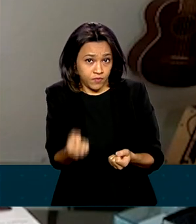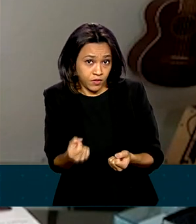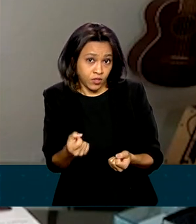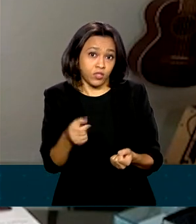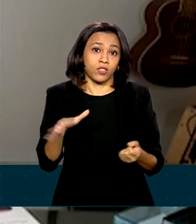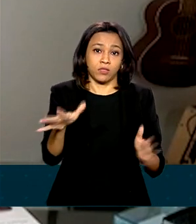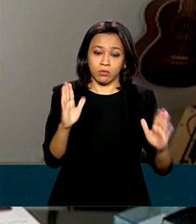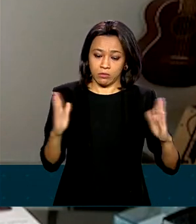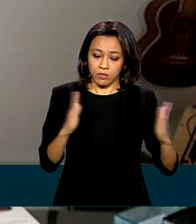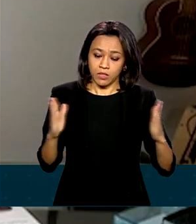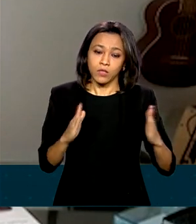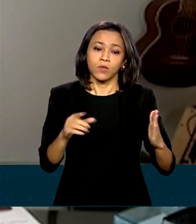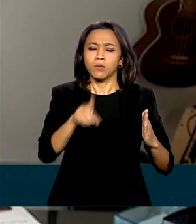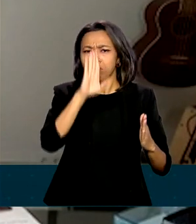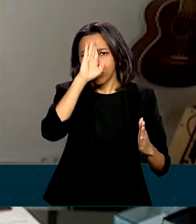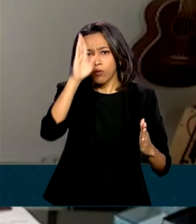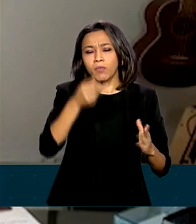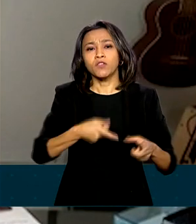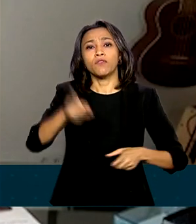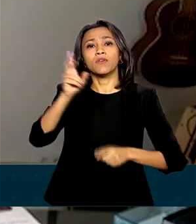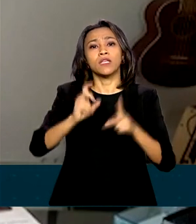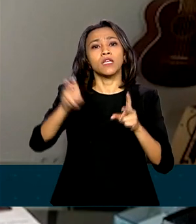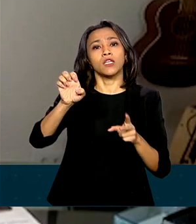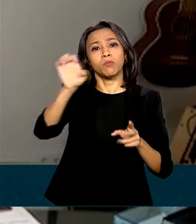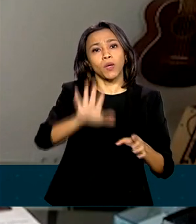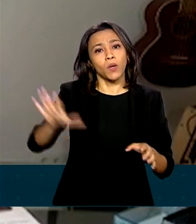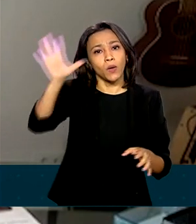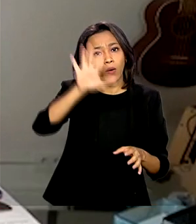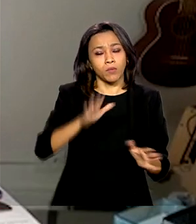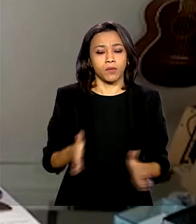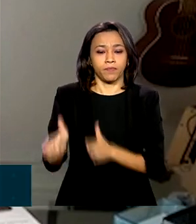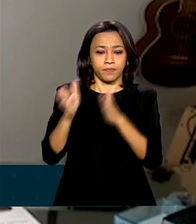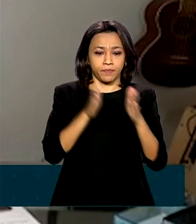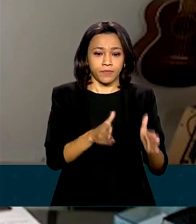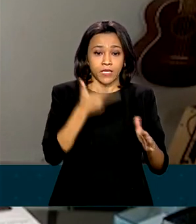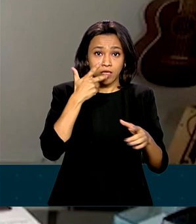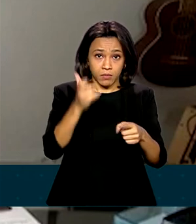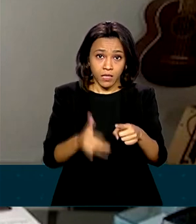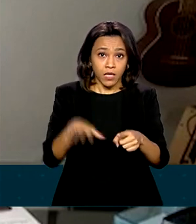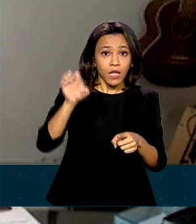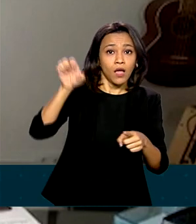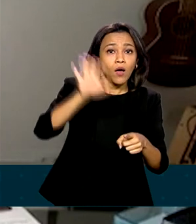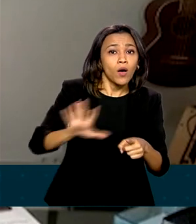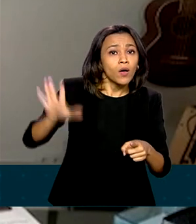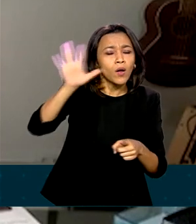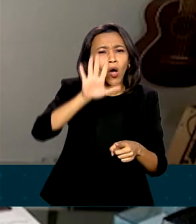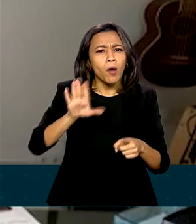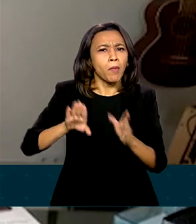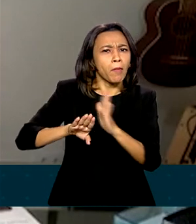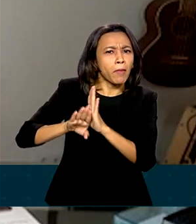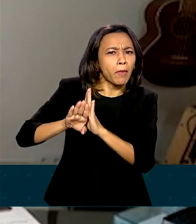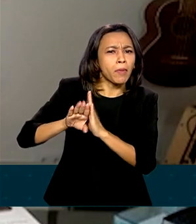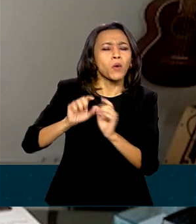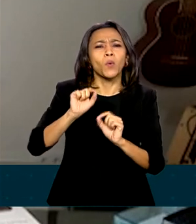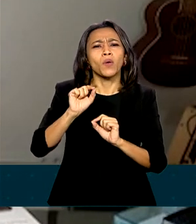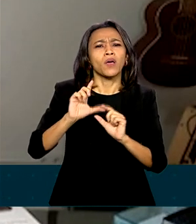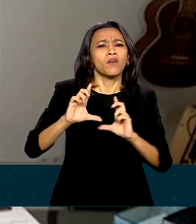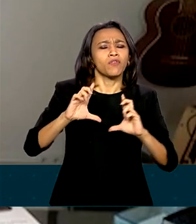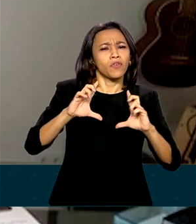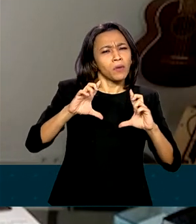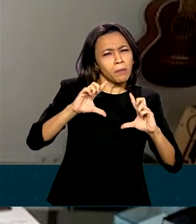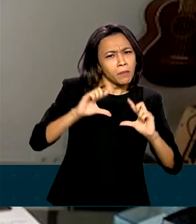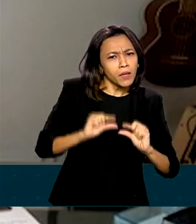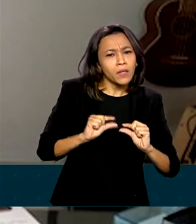vendas para países europeus. O aumento da Europa pode ser principalmente atribuído a uma base pequena nas